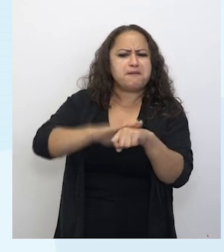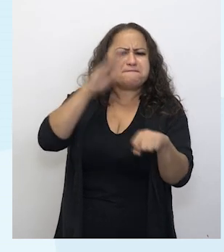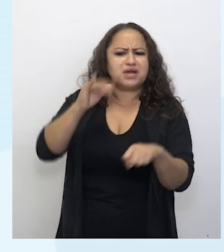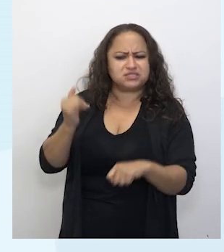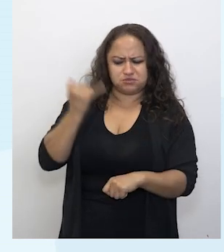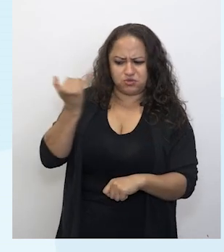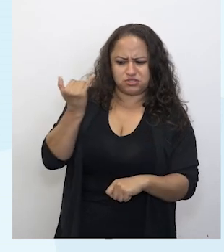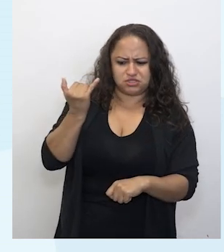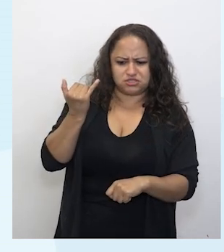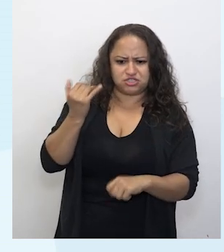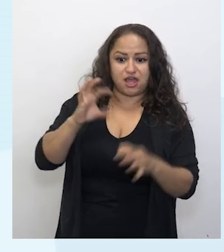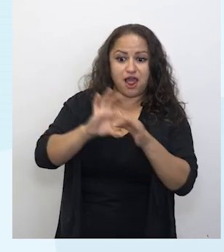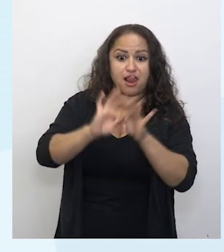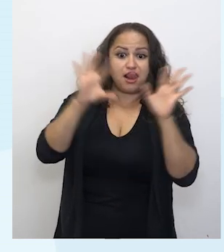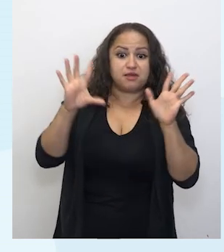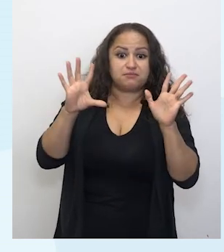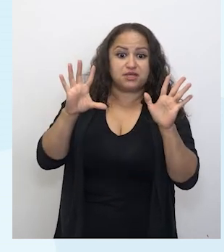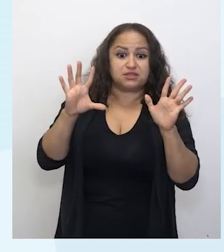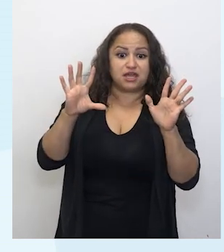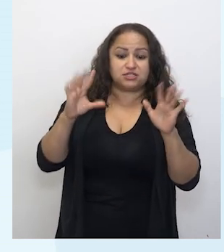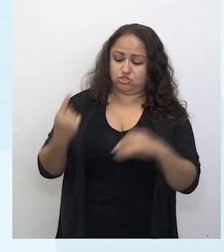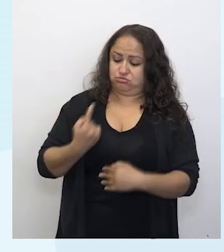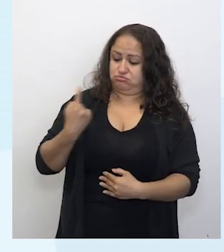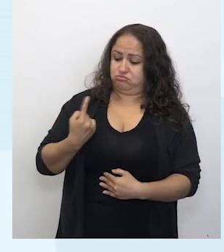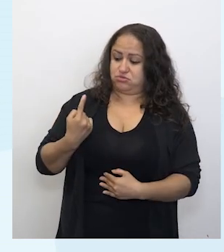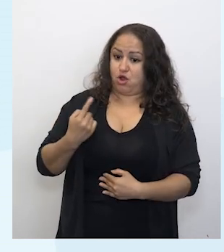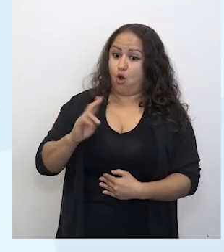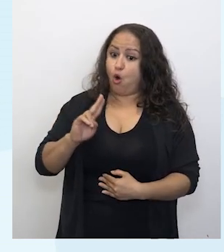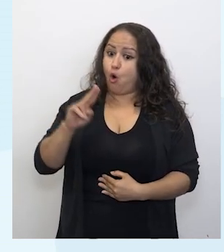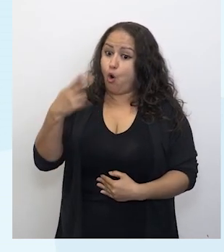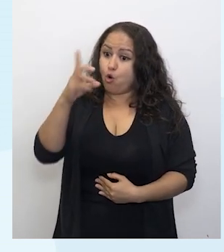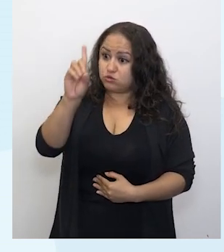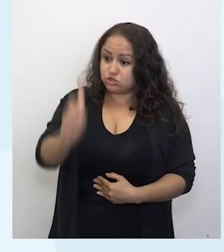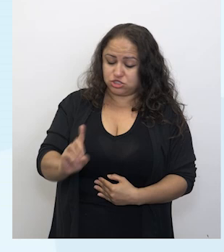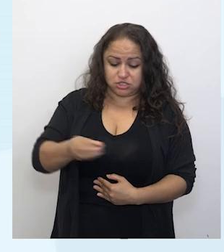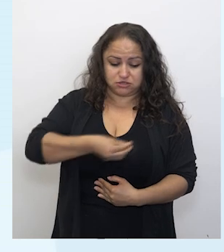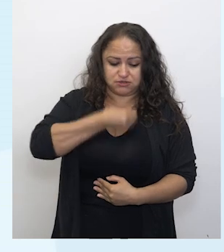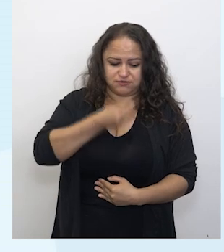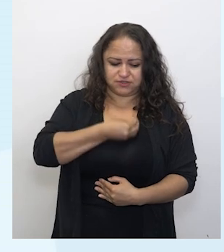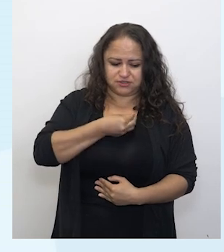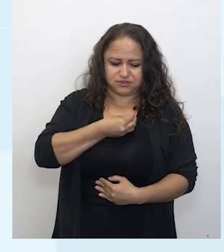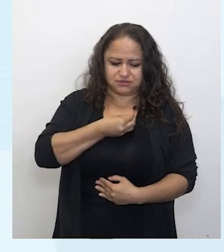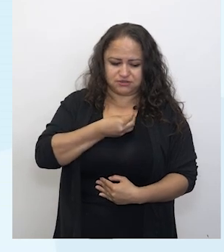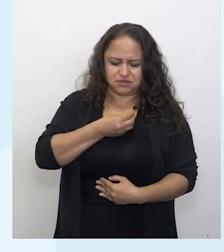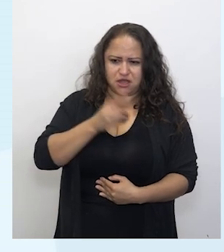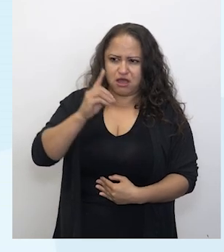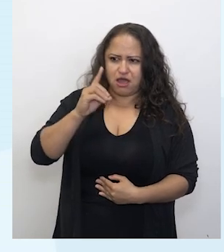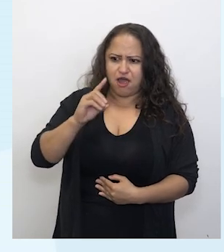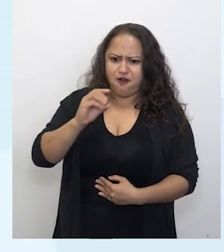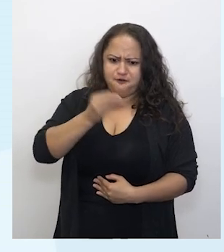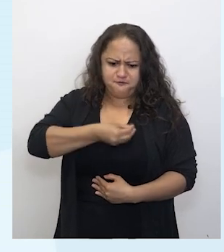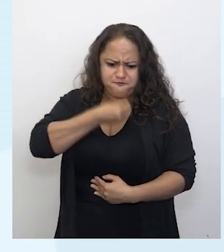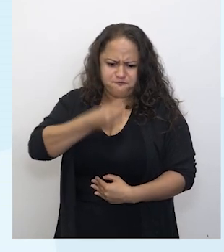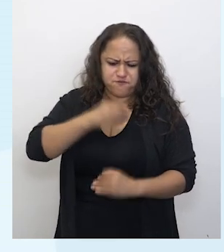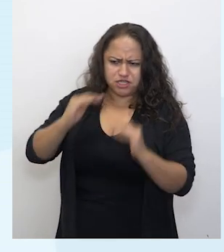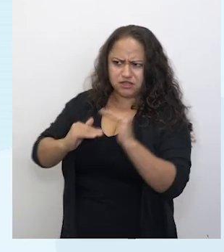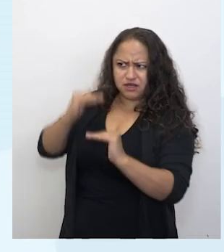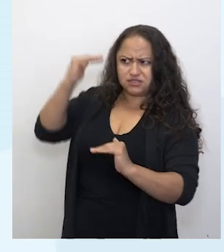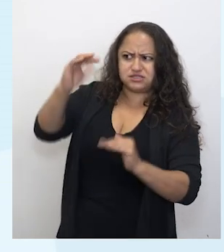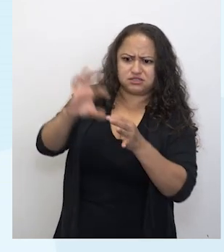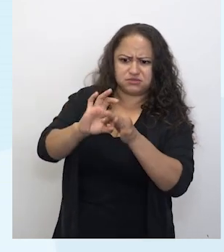individual, né, ou o direito à vida, né? A vida está acima da liberdade, a liberdade está acima da vida,